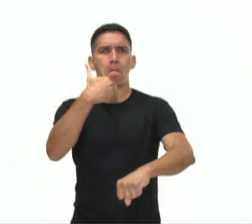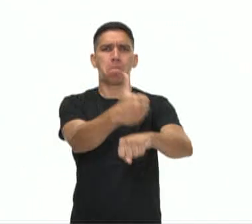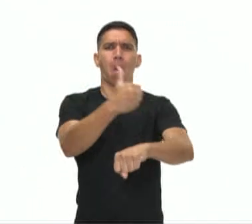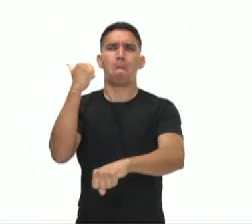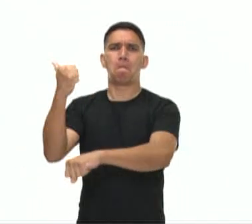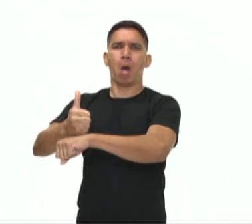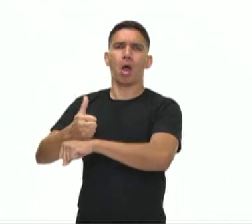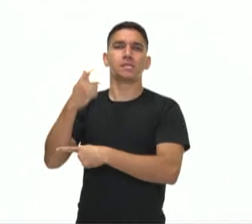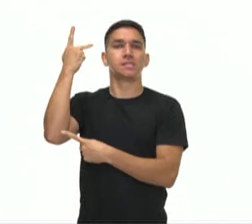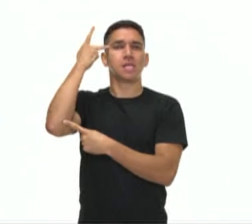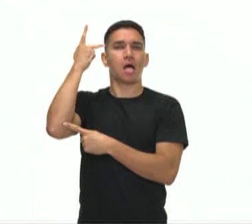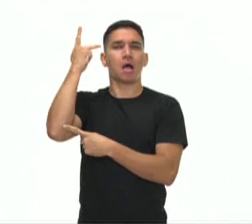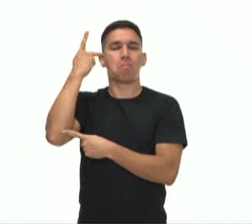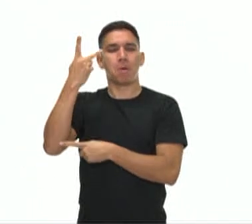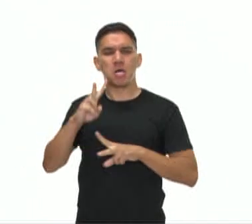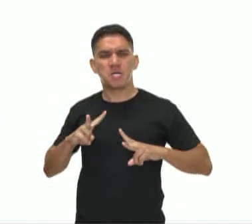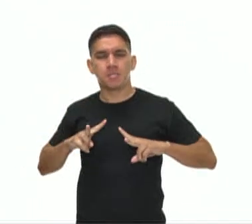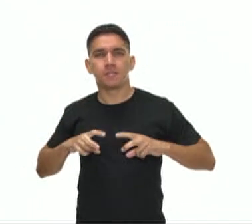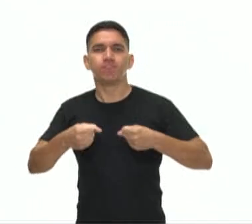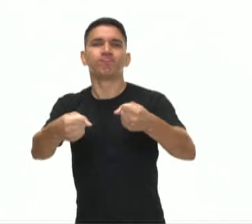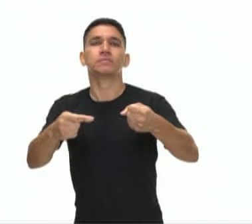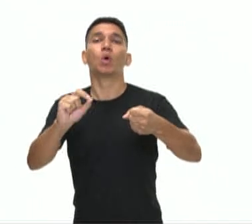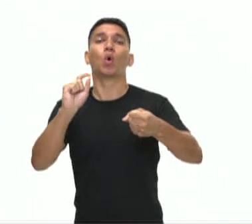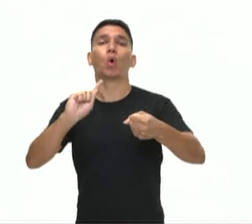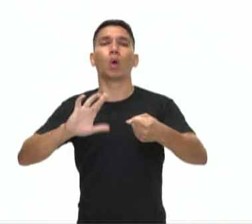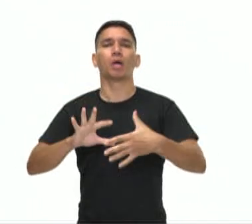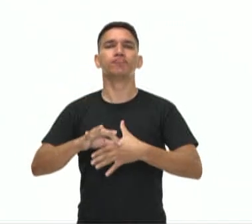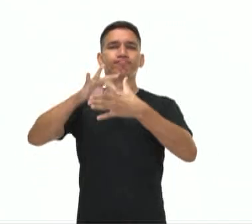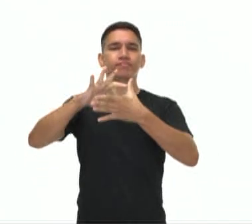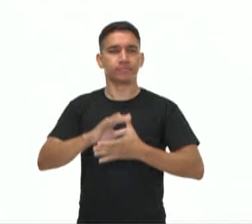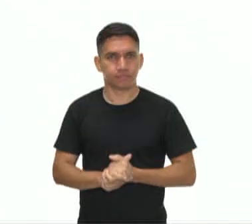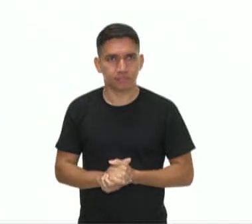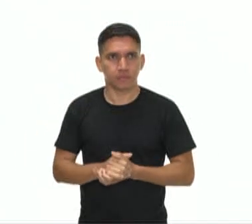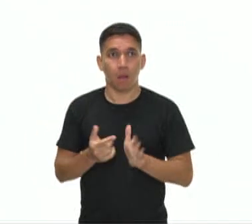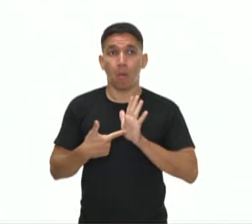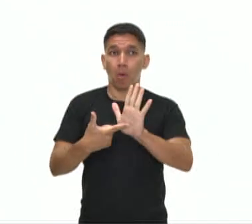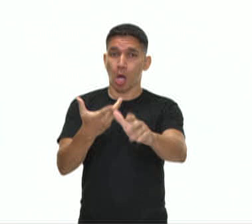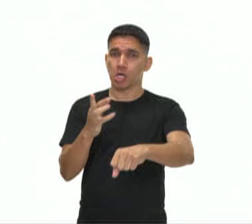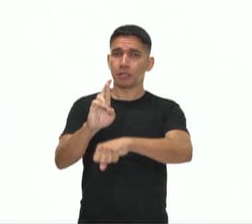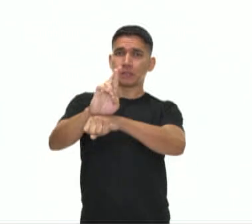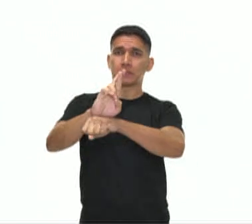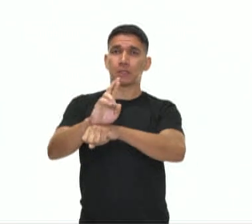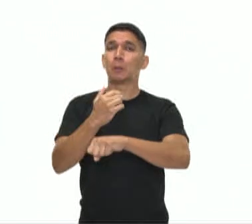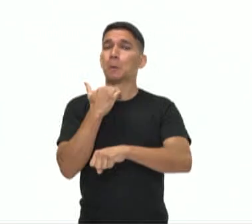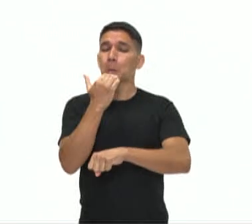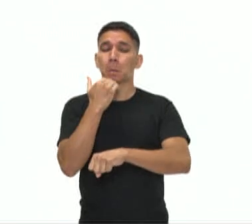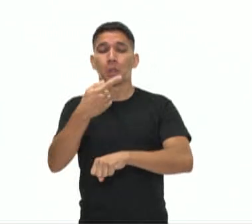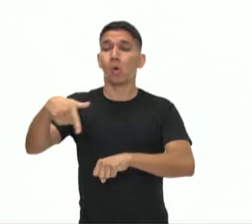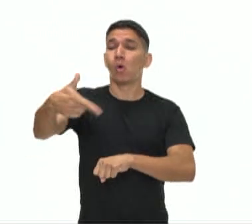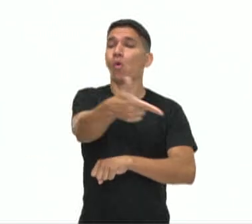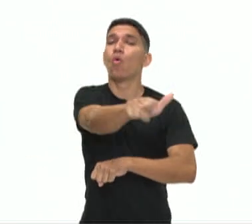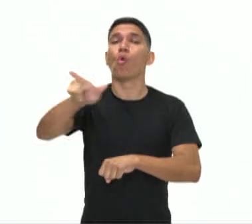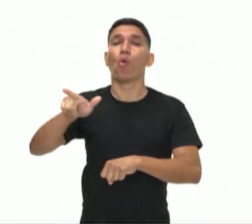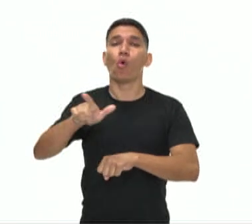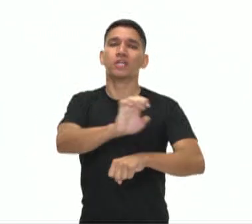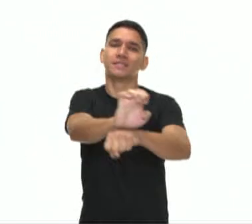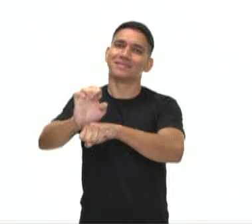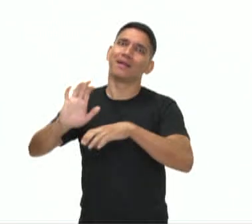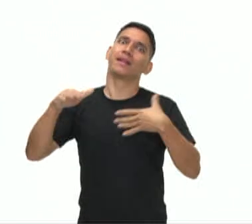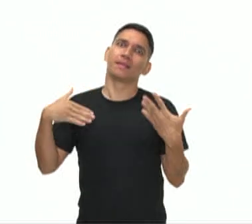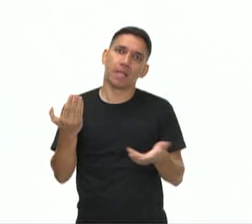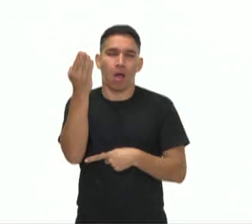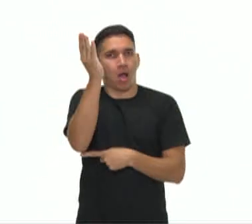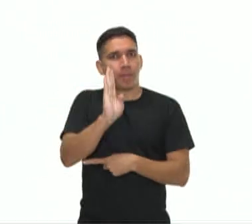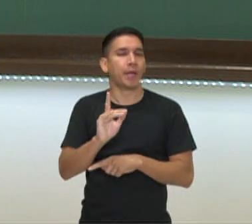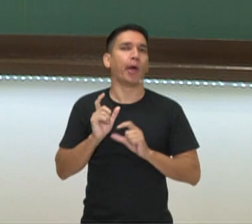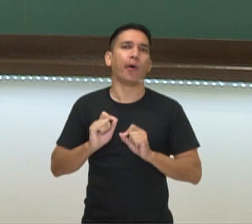Gerais disputando o poder, representado pelo trono, inalcançáveis pelos demais estados. Então o Brasil era